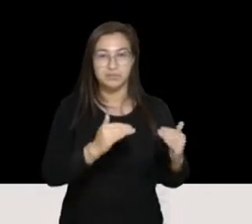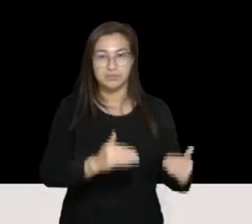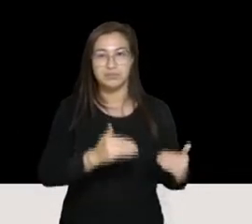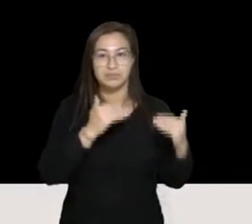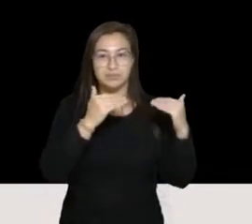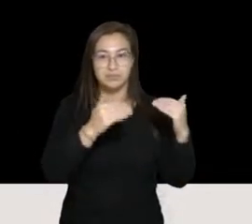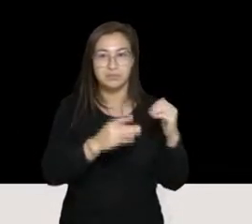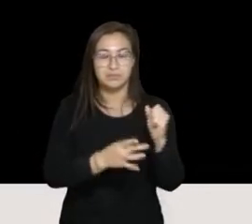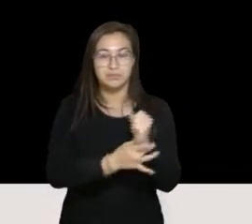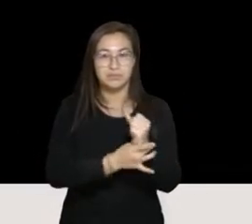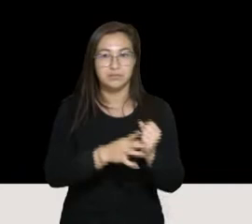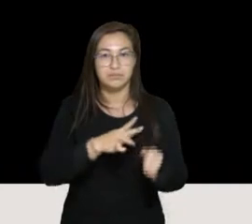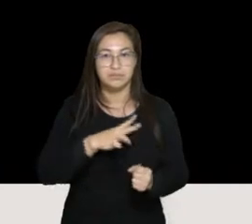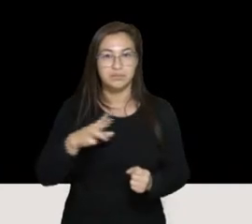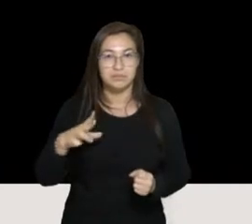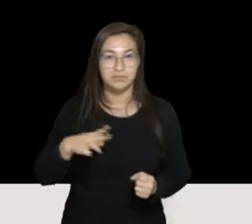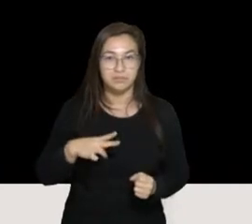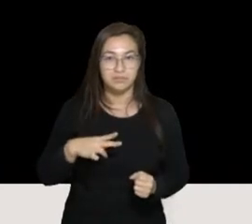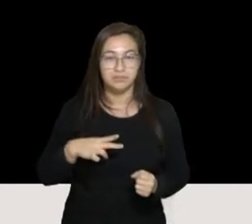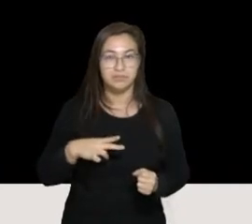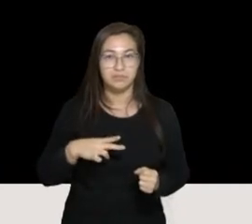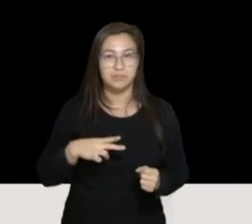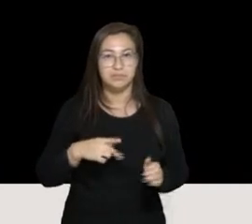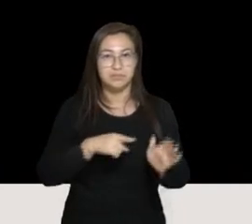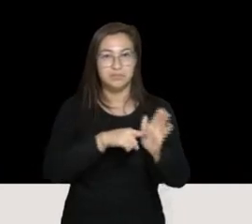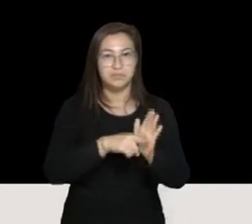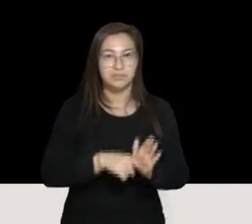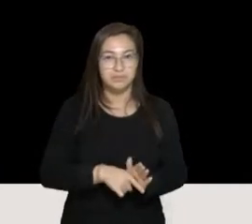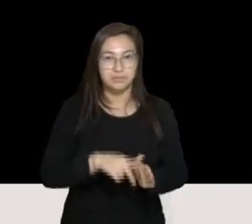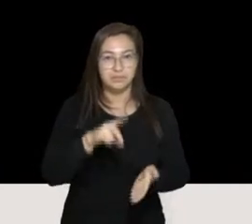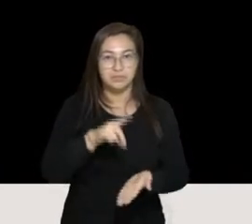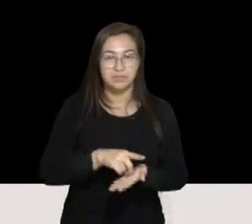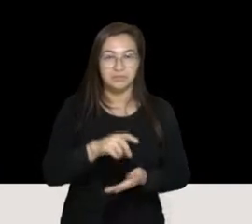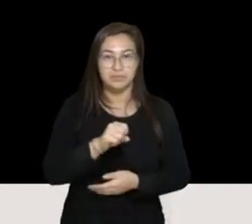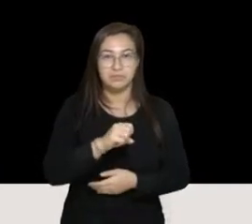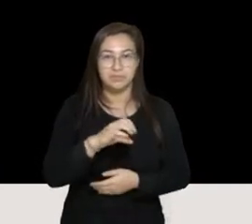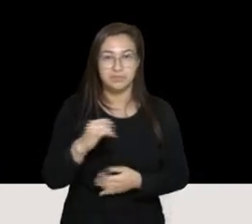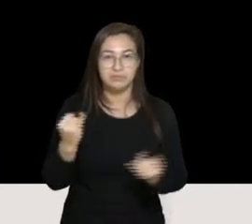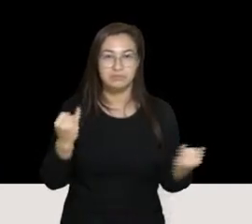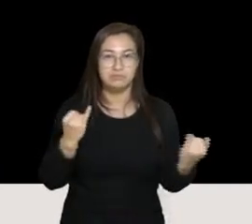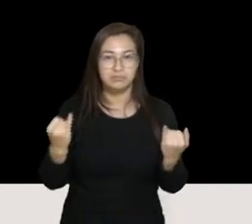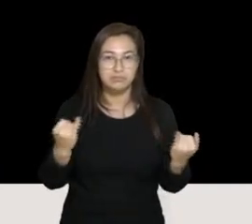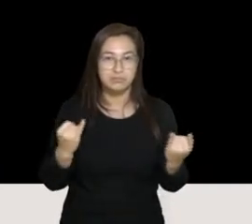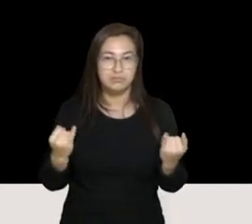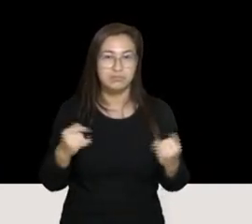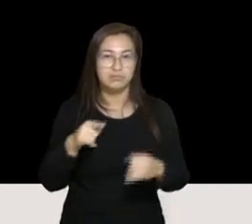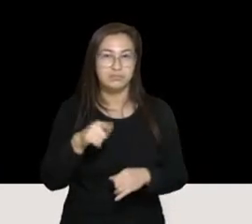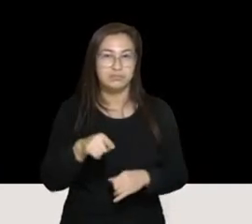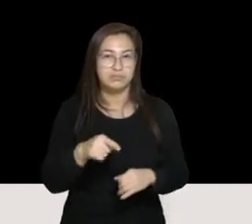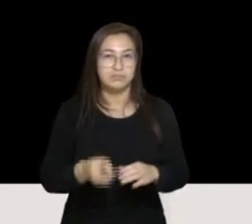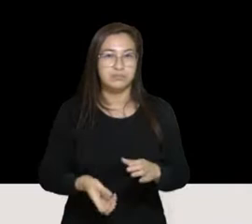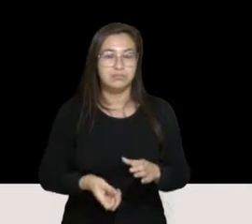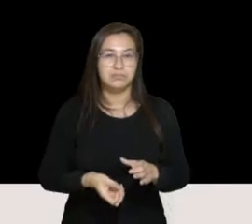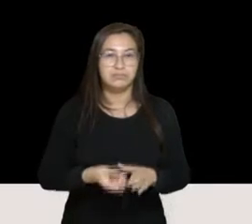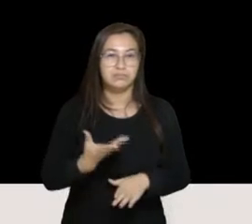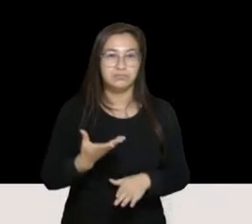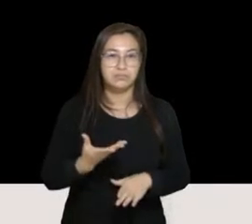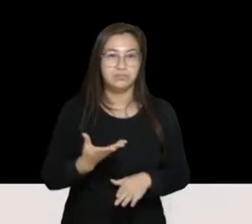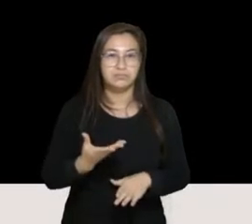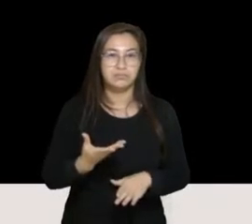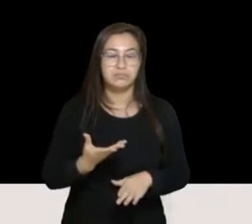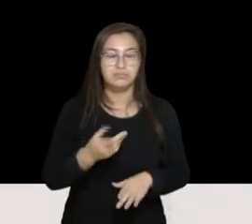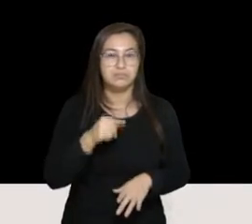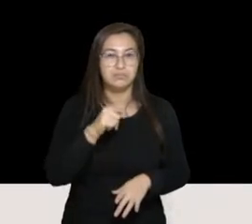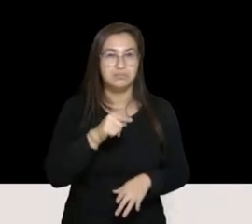segurança pública e perícia oficial de Santa Catarina informações acerca da Fonte dos recursos